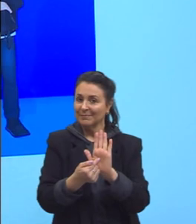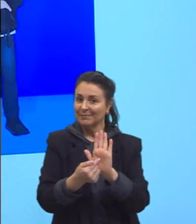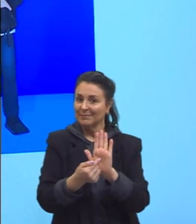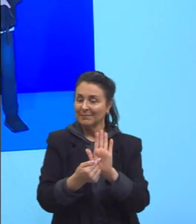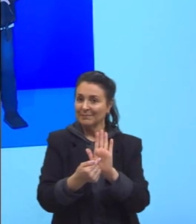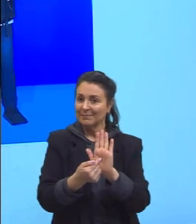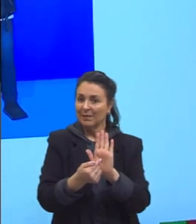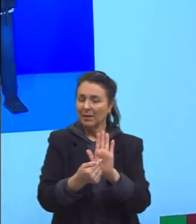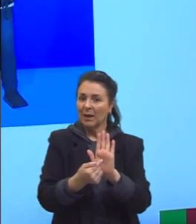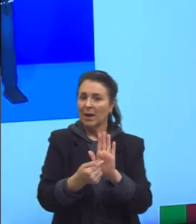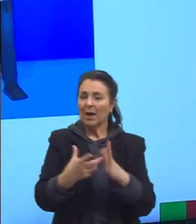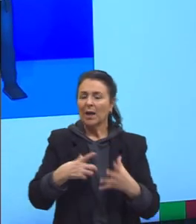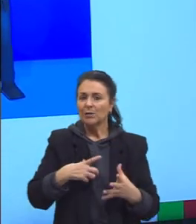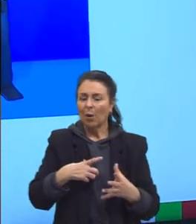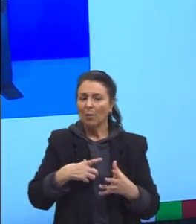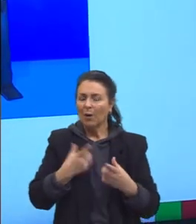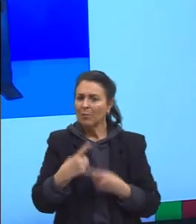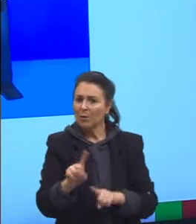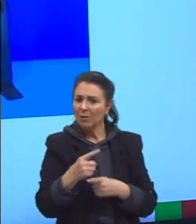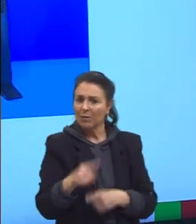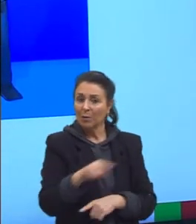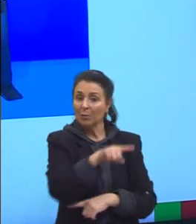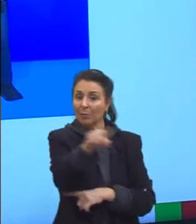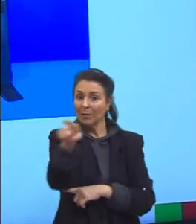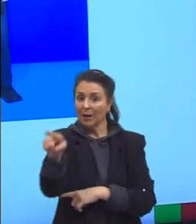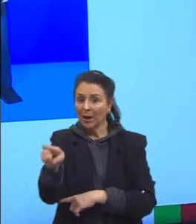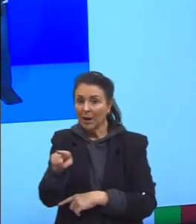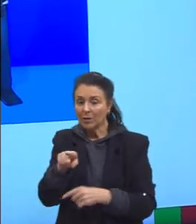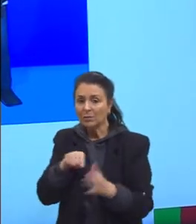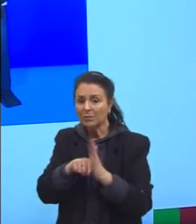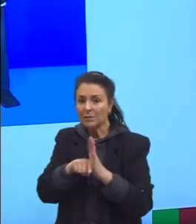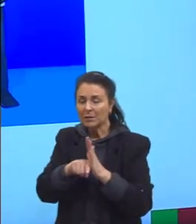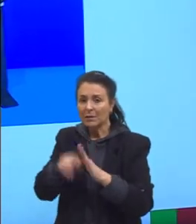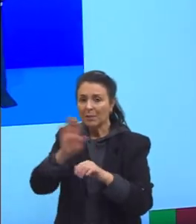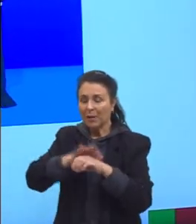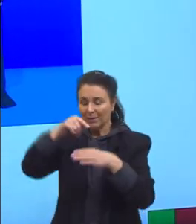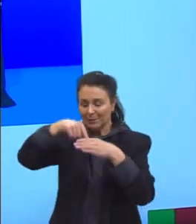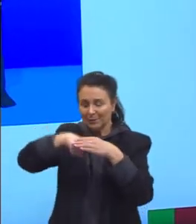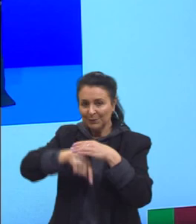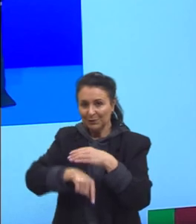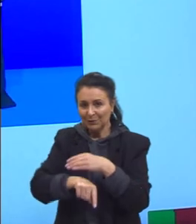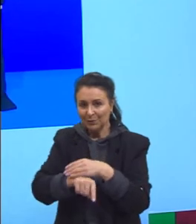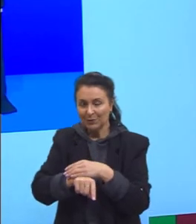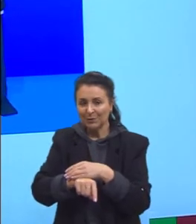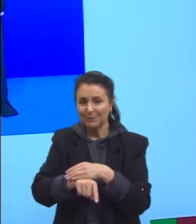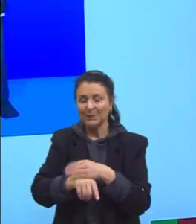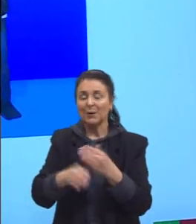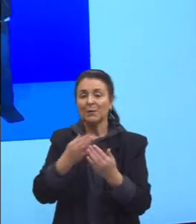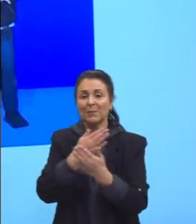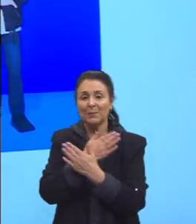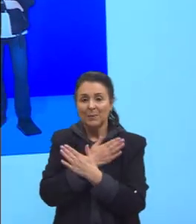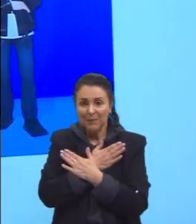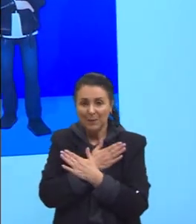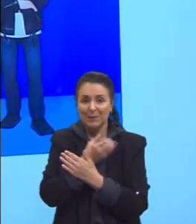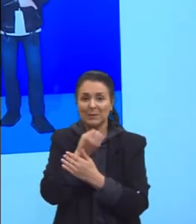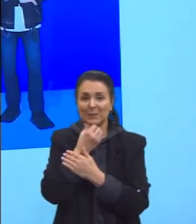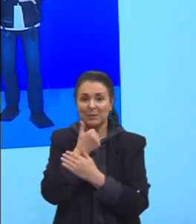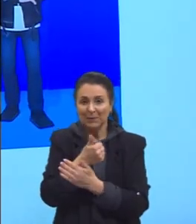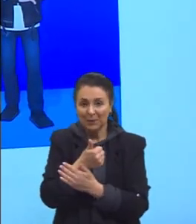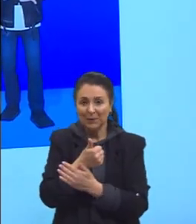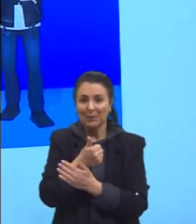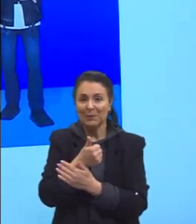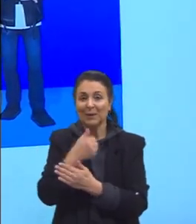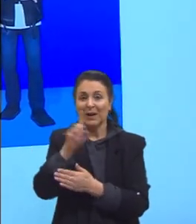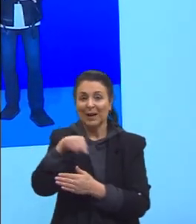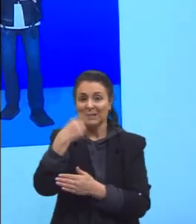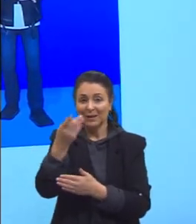uma uma excitação né Para que você busque mais procure mais e aprofunde demais tá bom Um grande abraço tudo de bom e